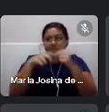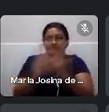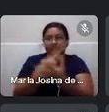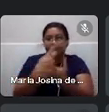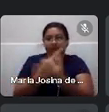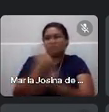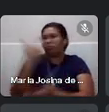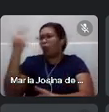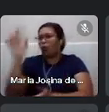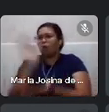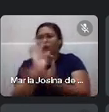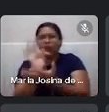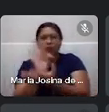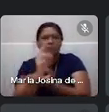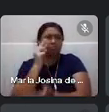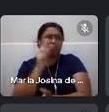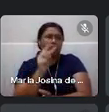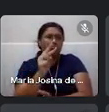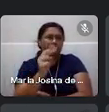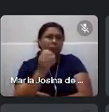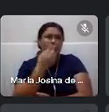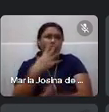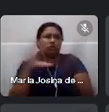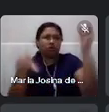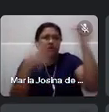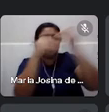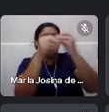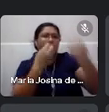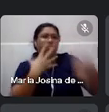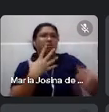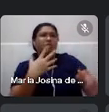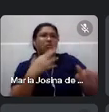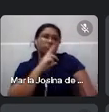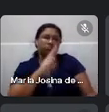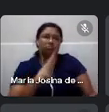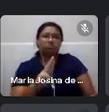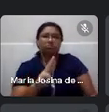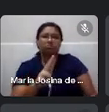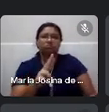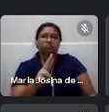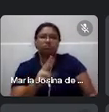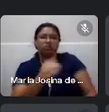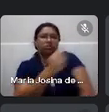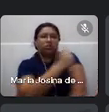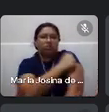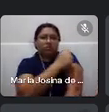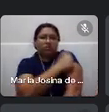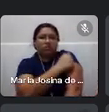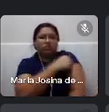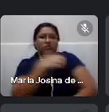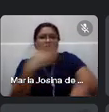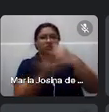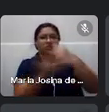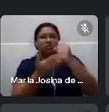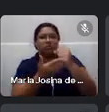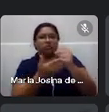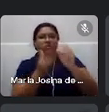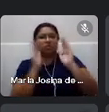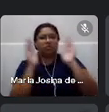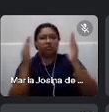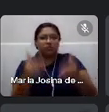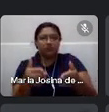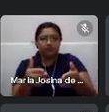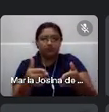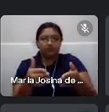tutor não, ele olhou e viu assim, não, essa questão aqui, o aluno ele fez basicamente esse roteiro, ele não